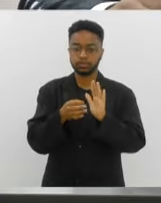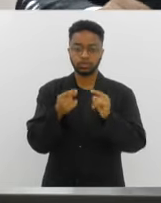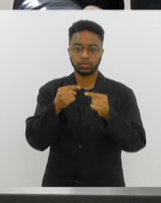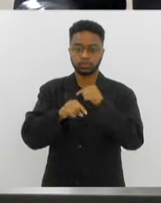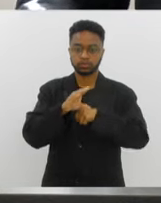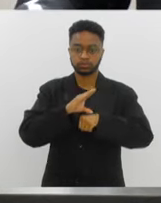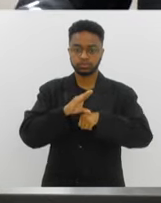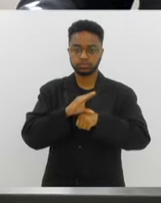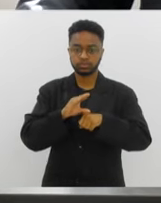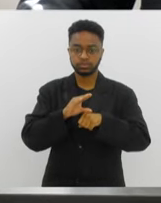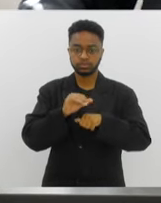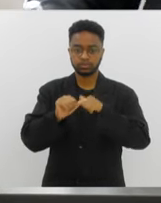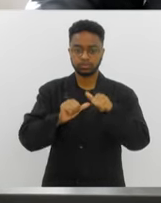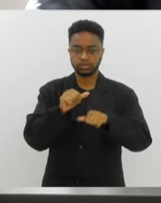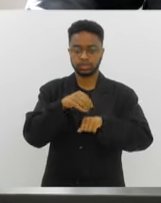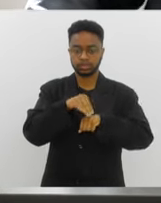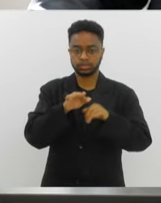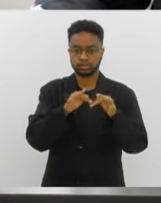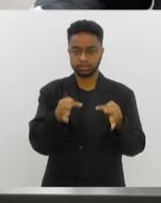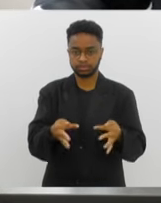simples. Deputado Luiz Paulo. Senhor presidente,